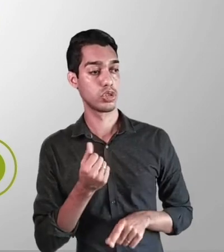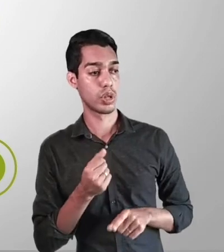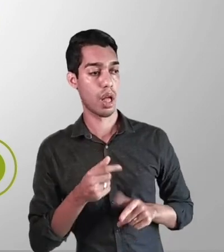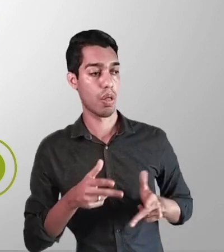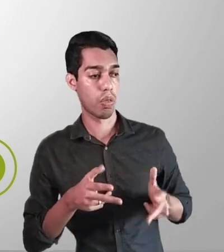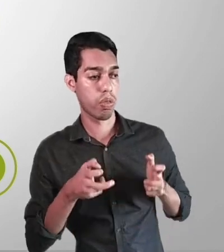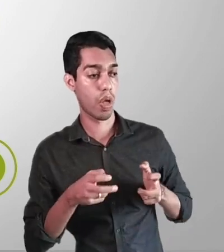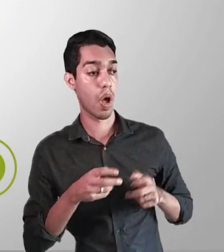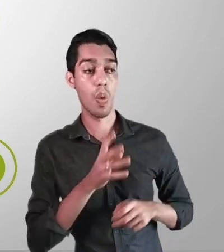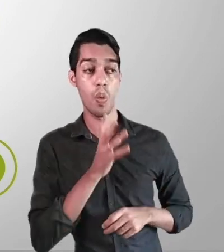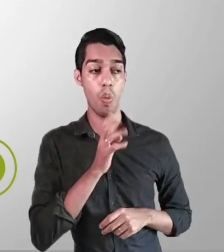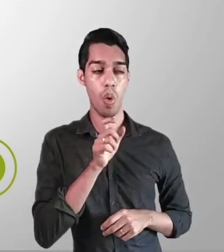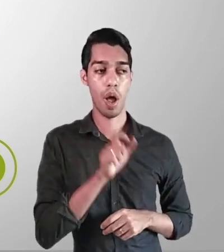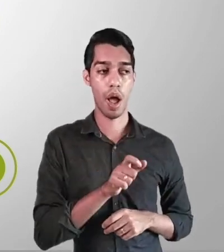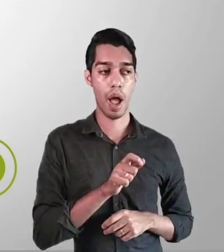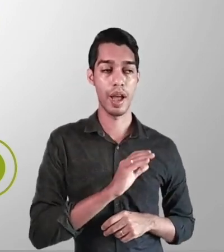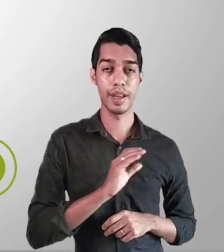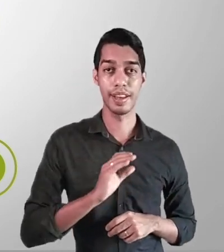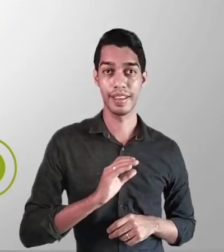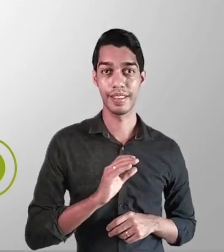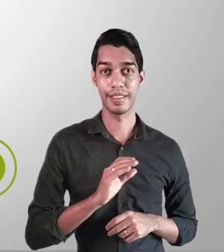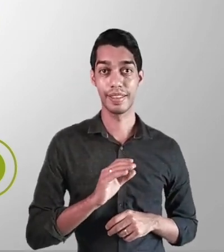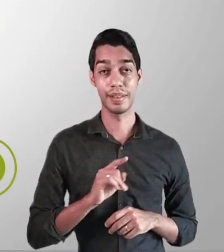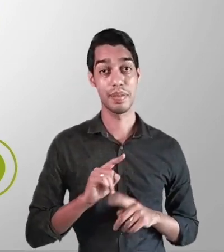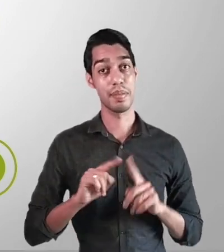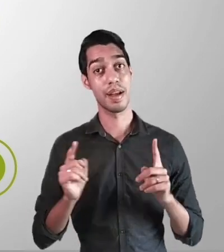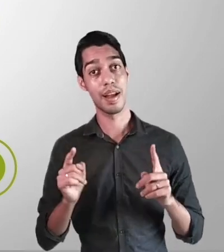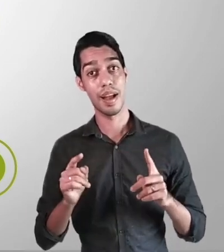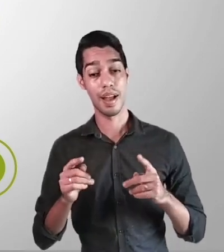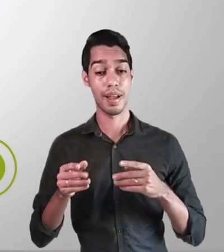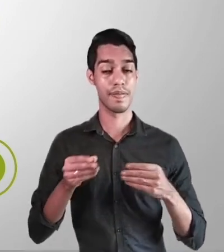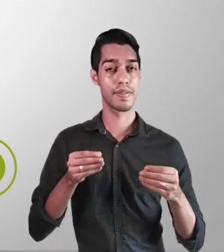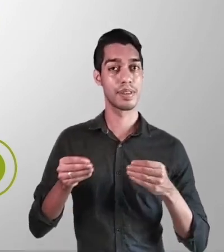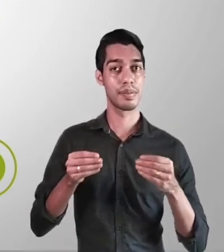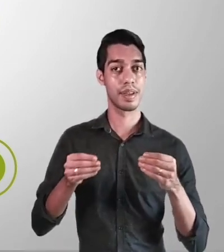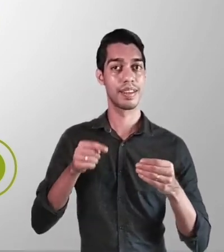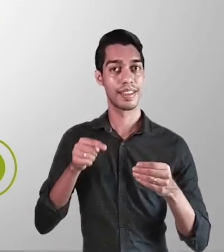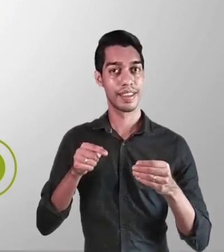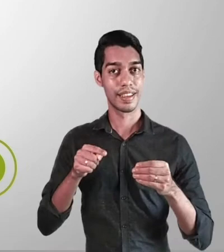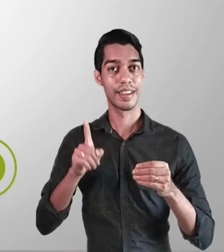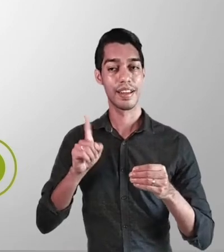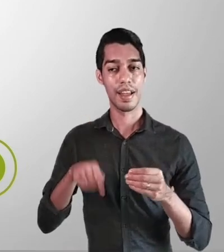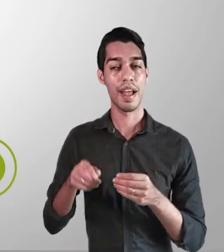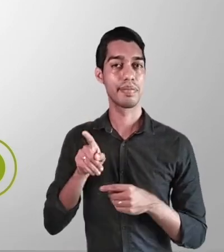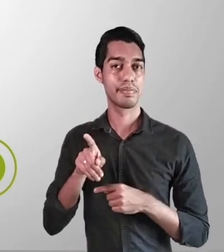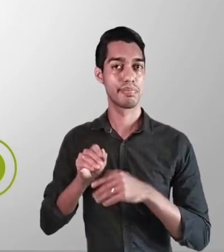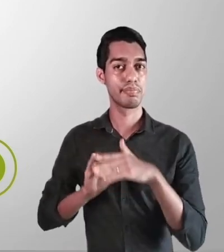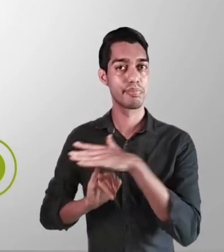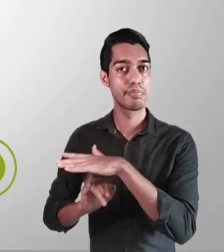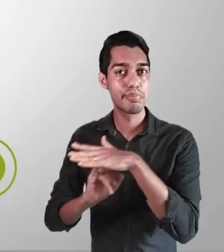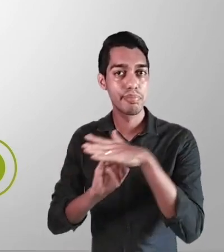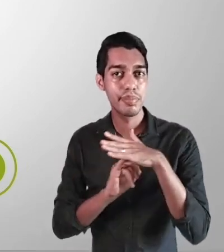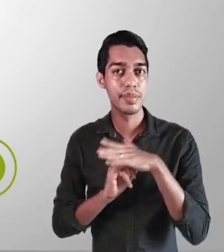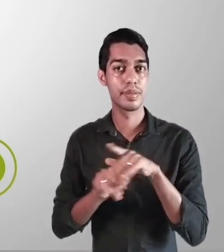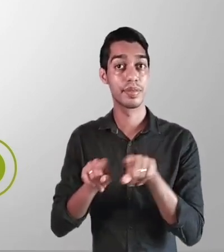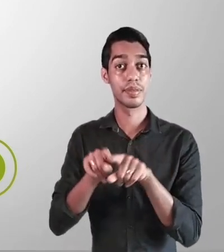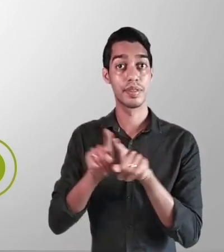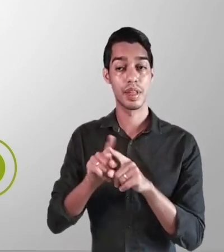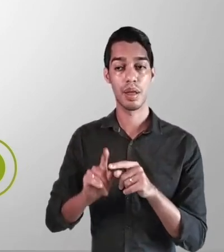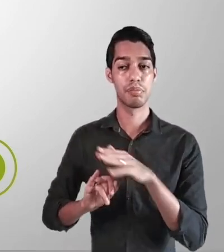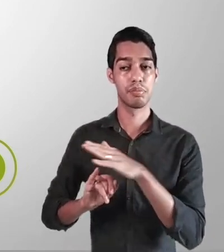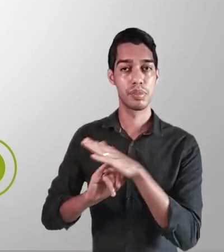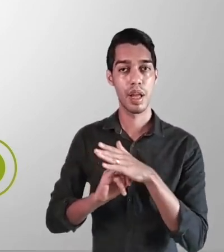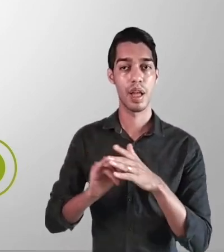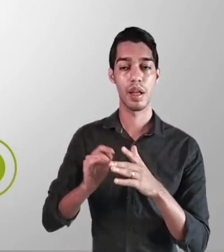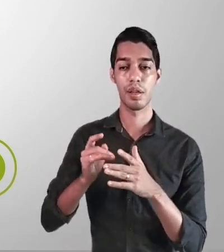cliente do outro lado, mas ao mesmo tempo essa flexibilidade permitiu que as instituições financeiras, instituições de pagamento, as